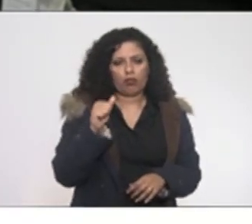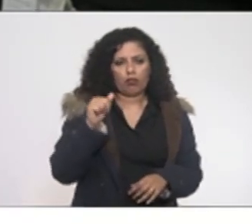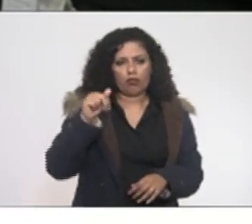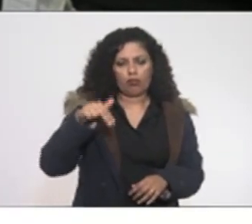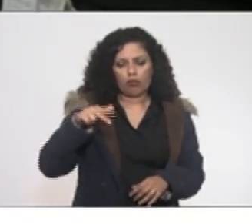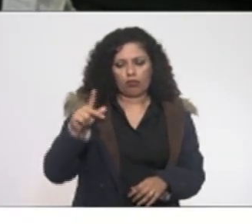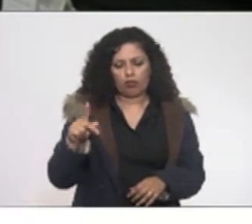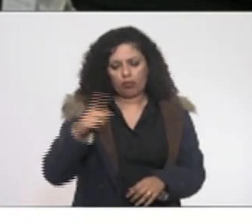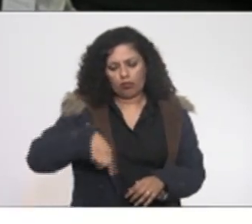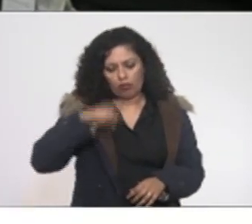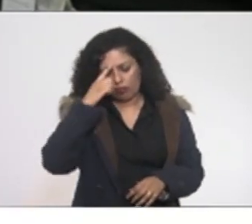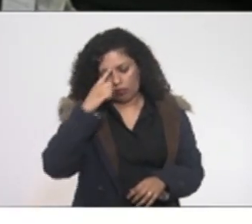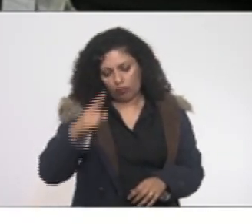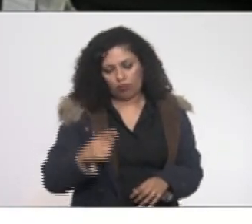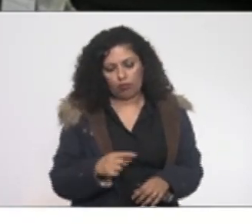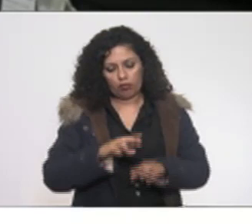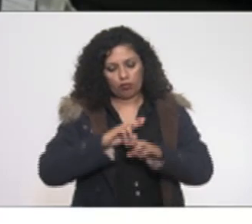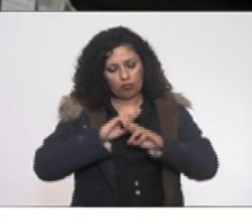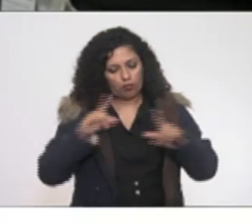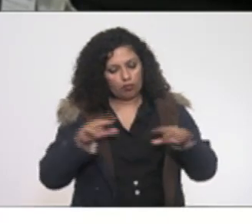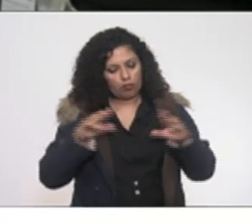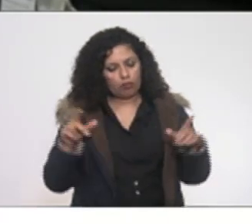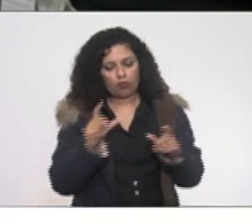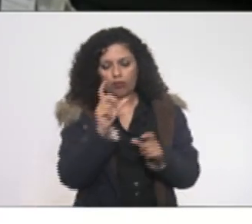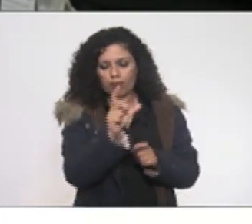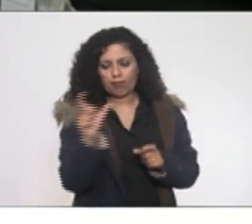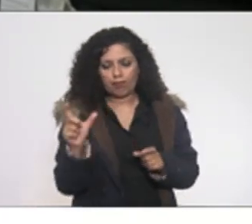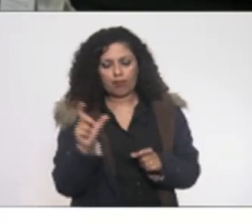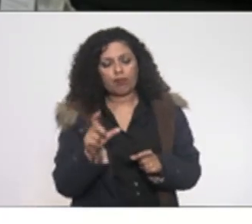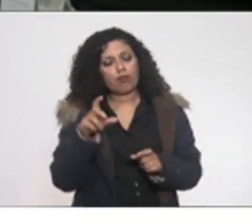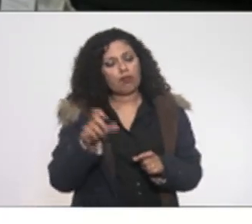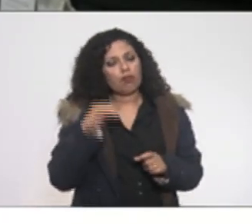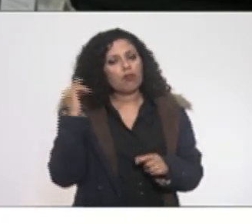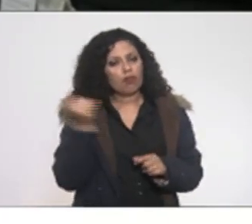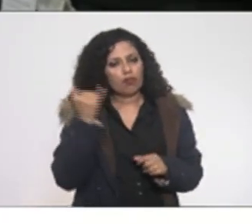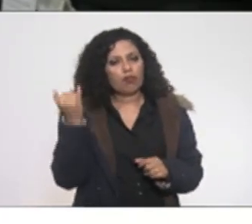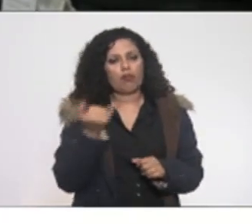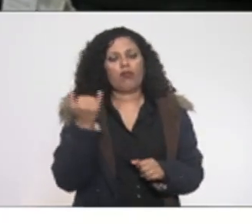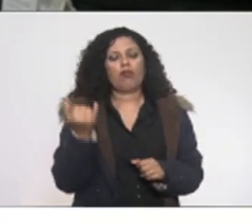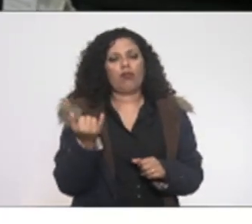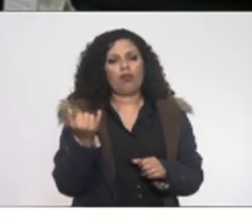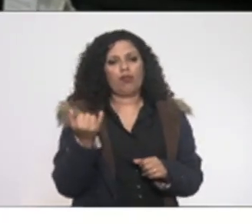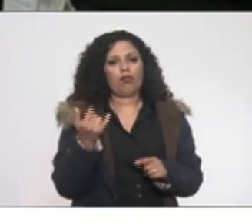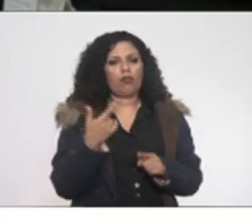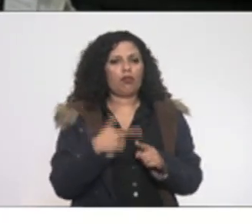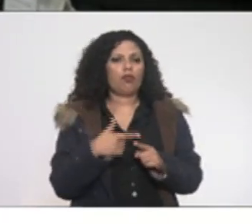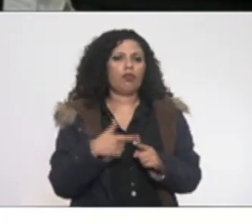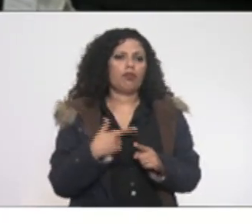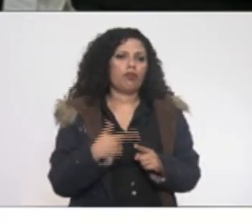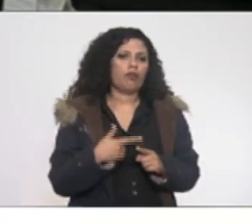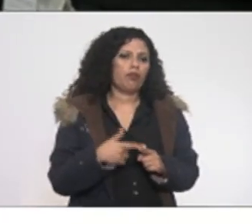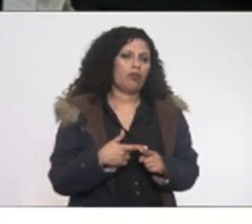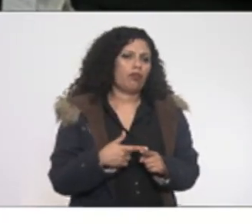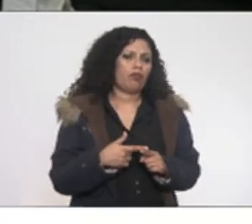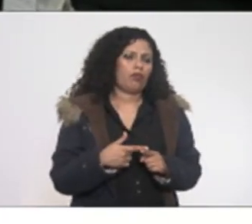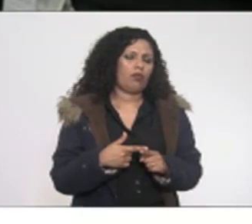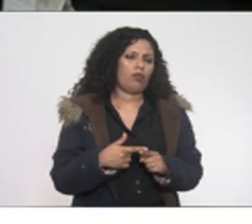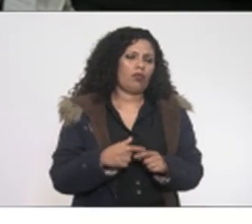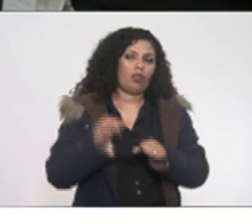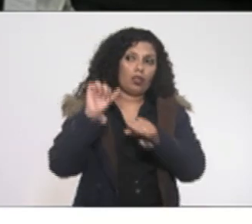a diferenciação de preço é um item importante, porque inibe que o importador